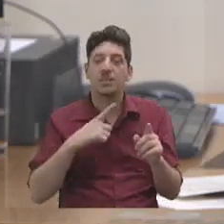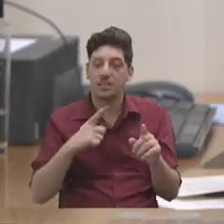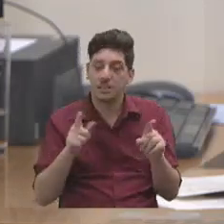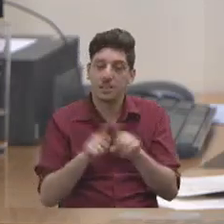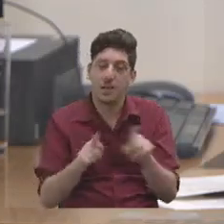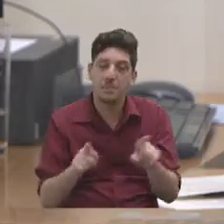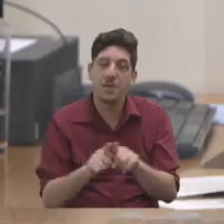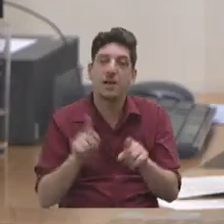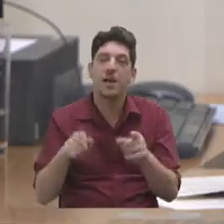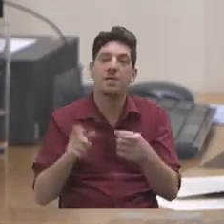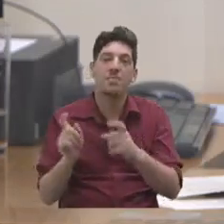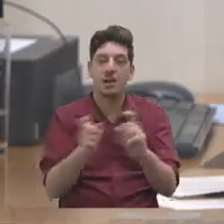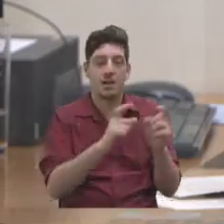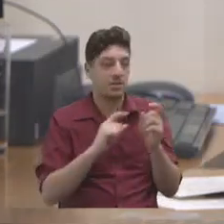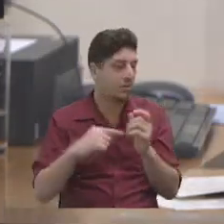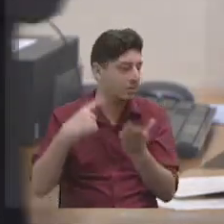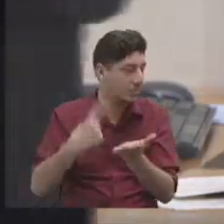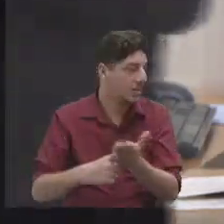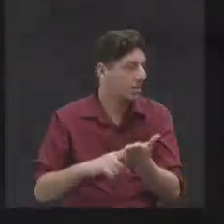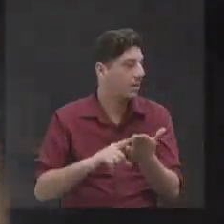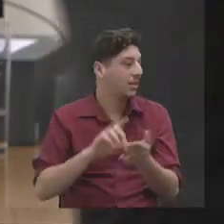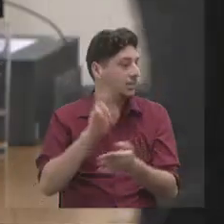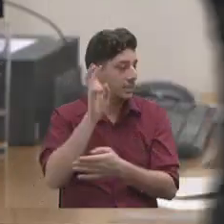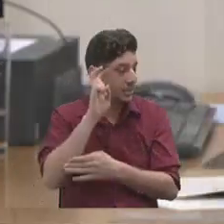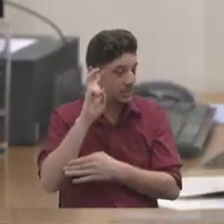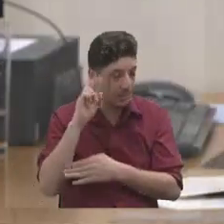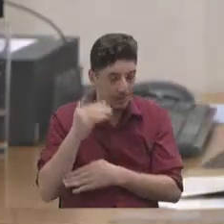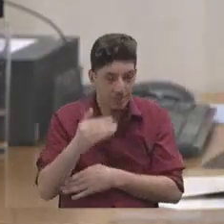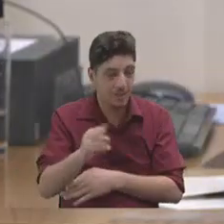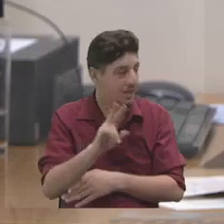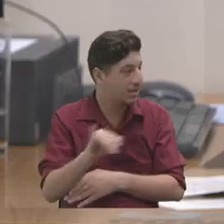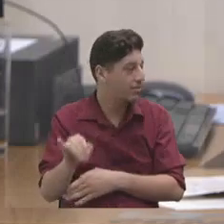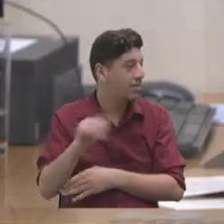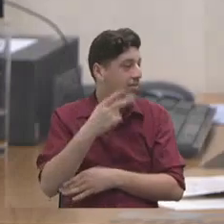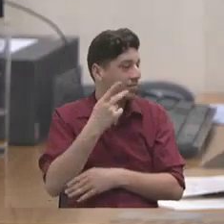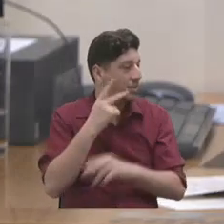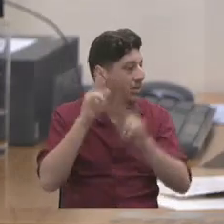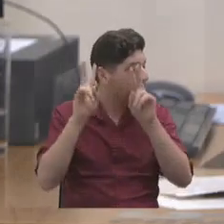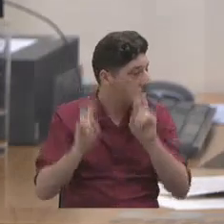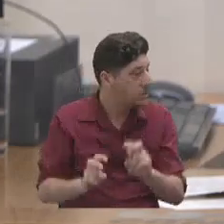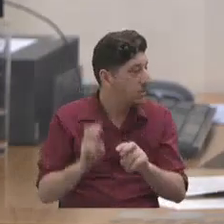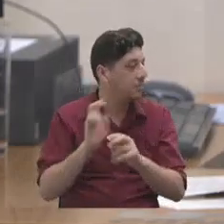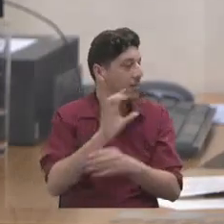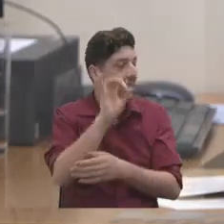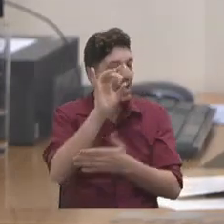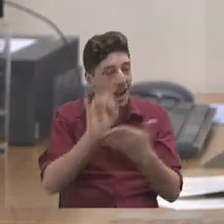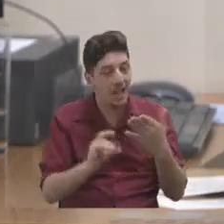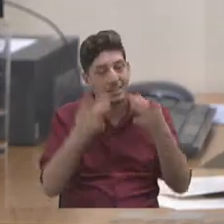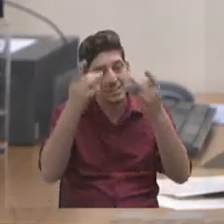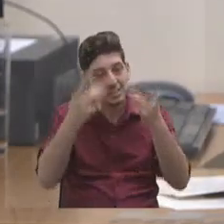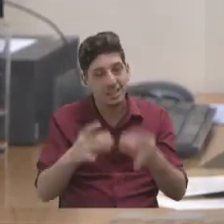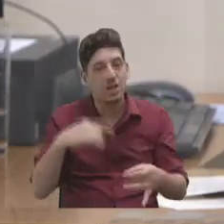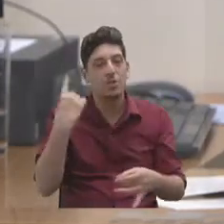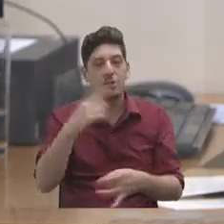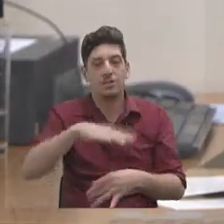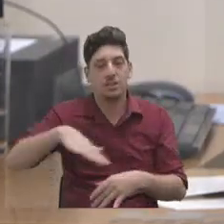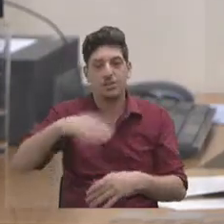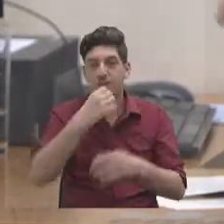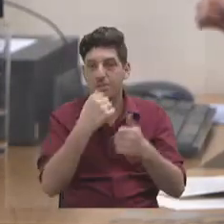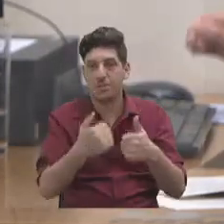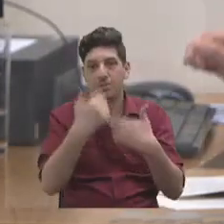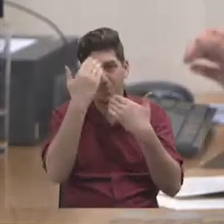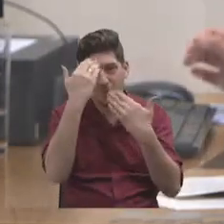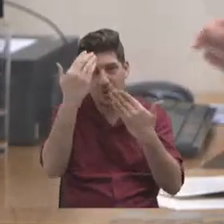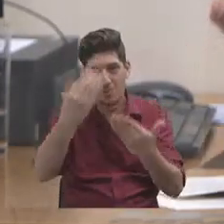reunião marcada na quinta-feira para tratar sobre cada peculiaridade da nossa região então agradeço